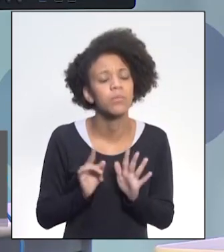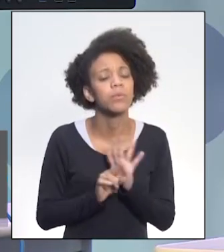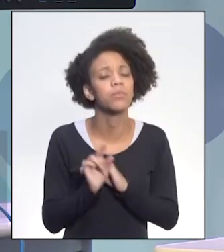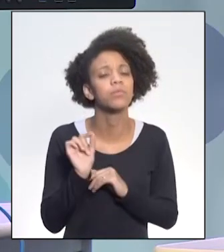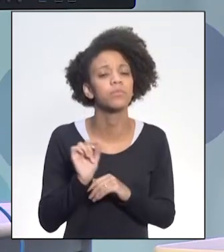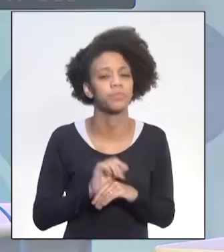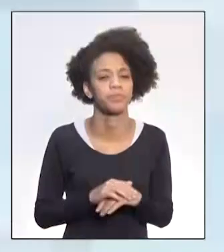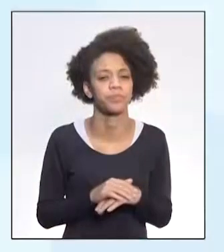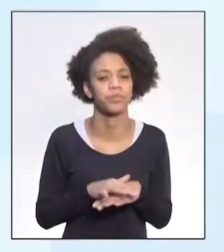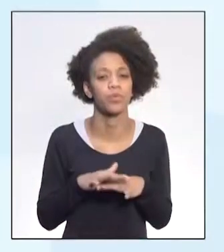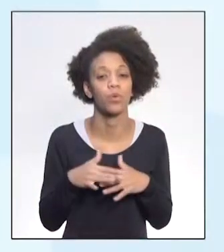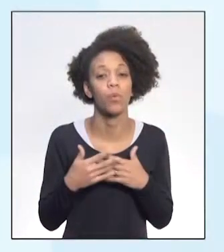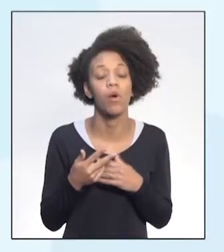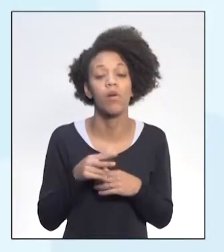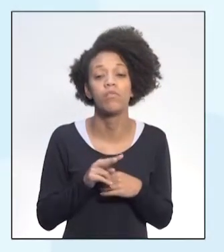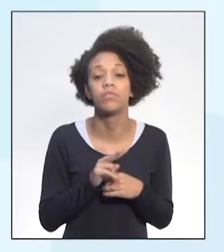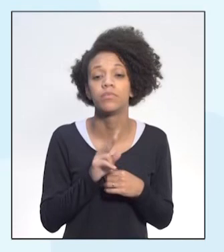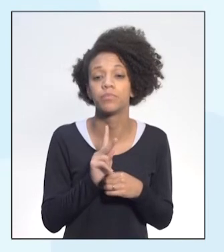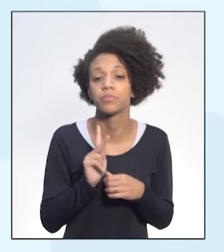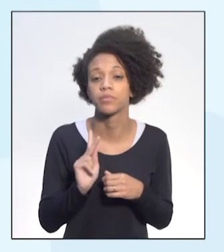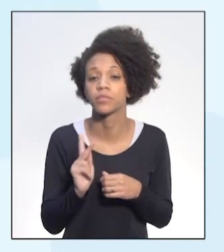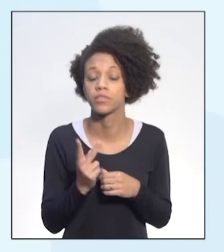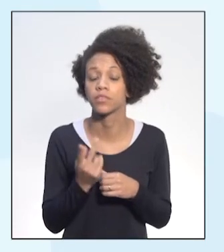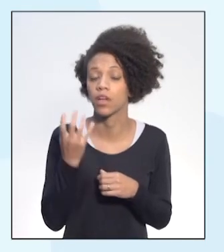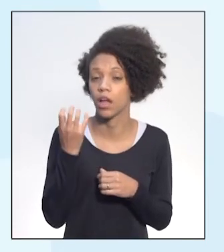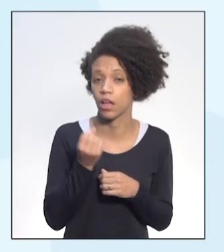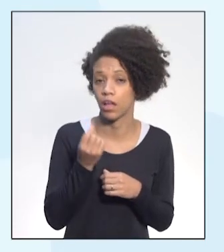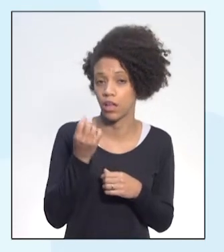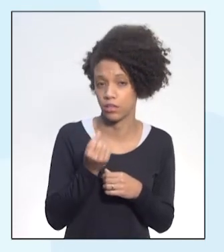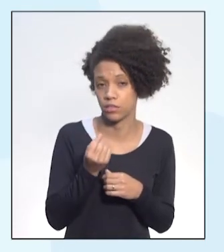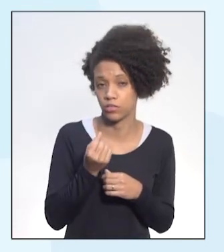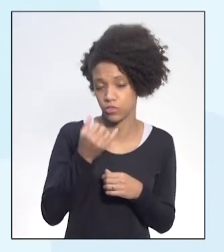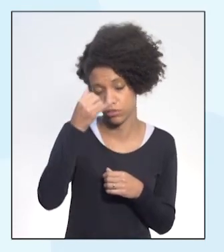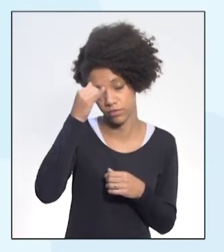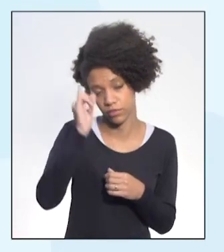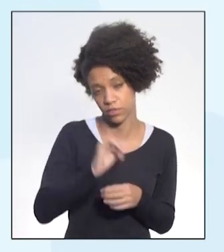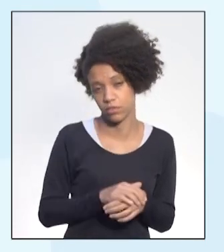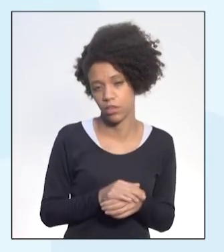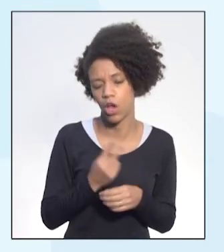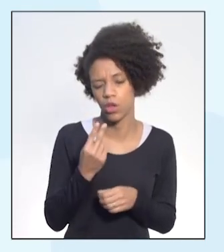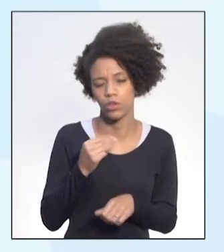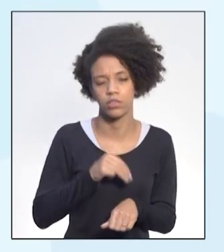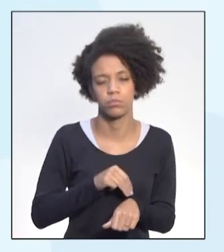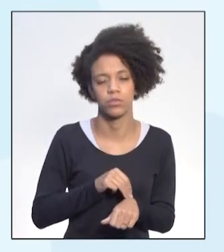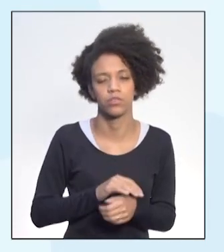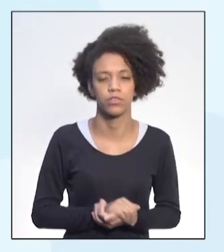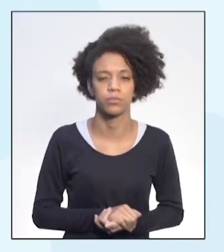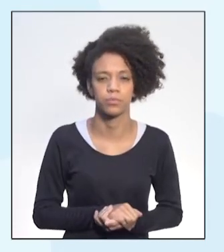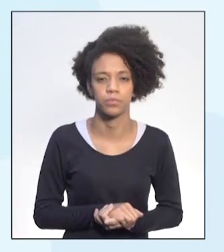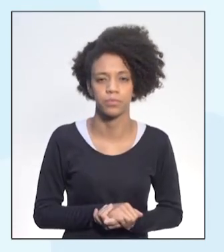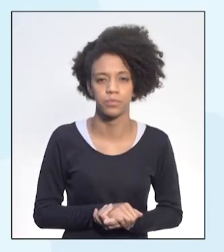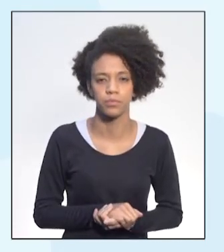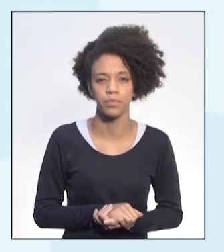é: qual é o valor do pH do leite de vaca? 2 minutinhos para vocês.